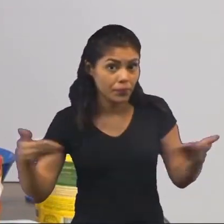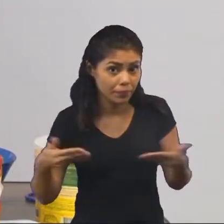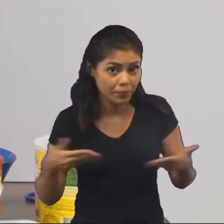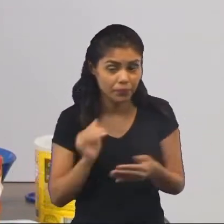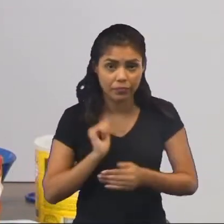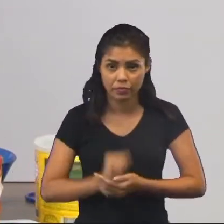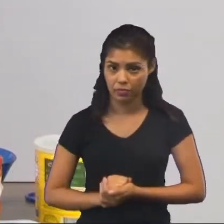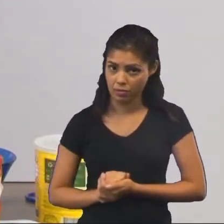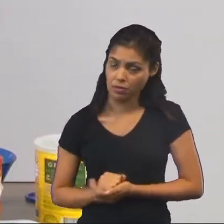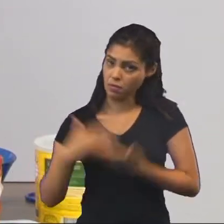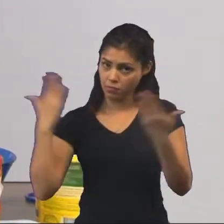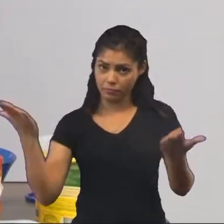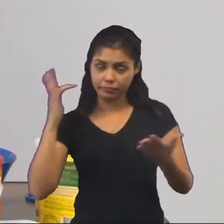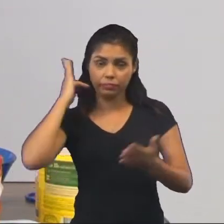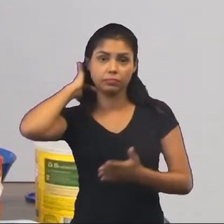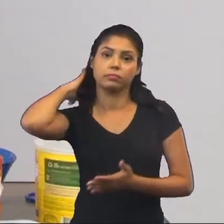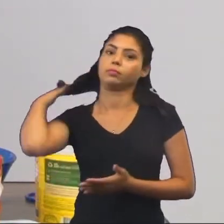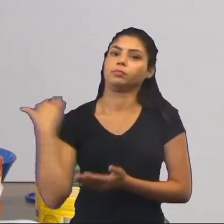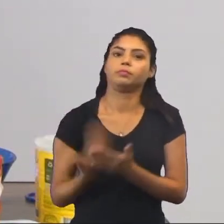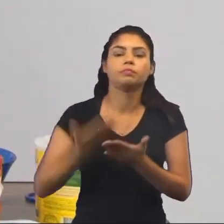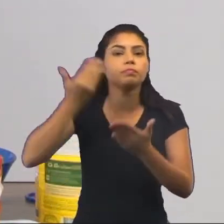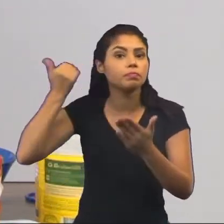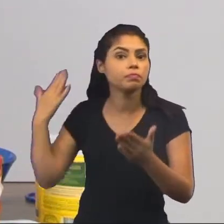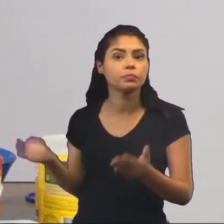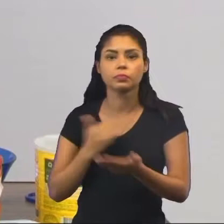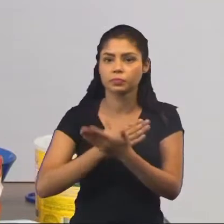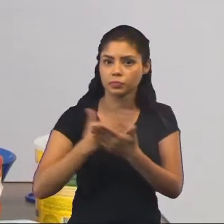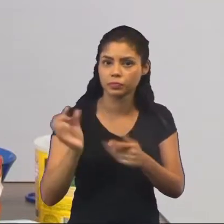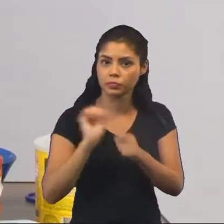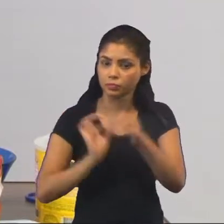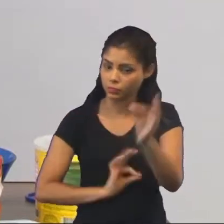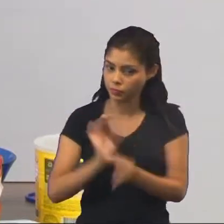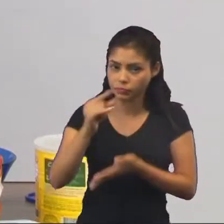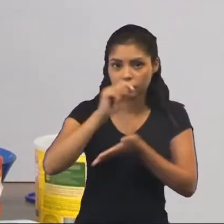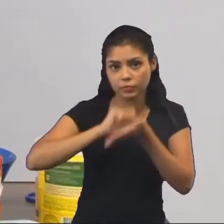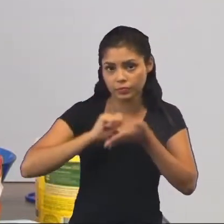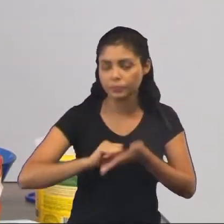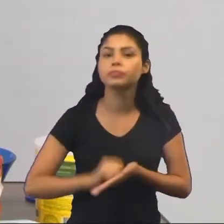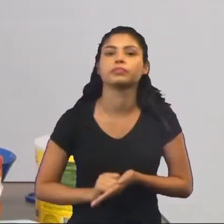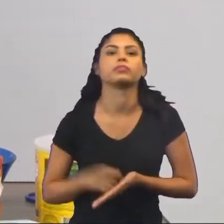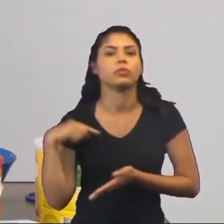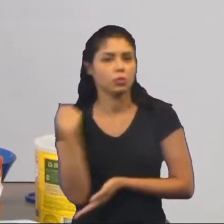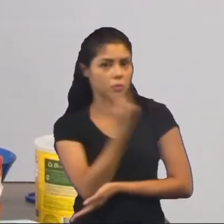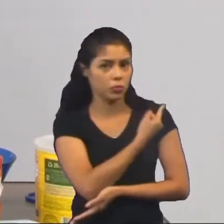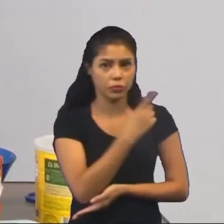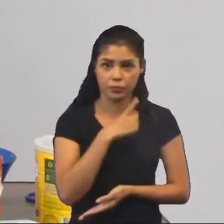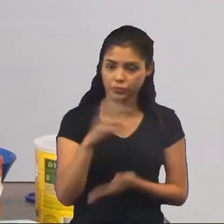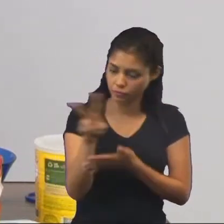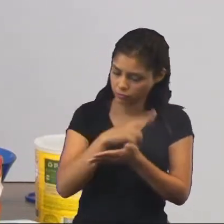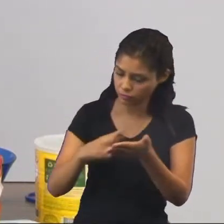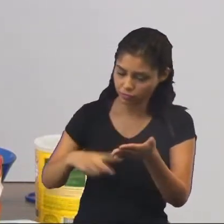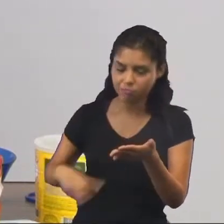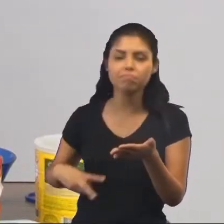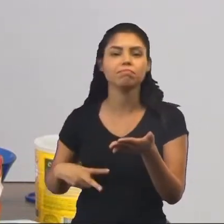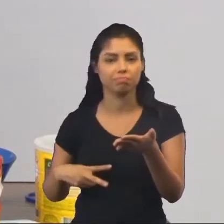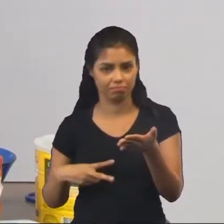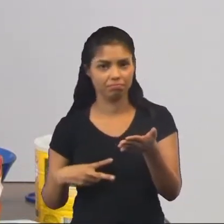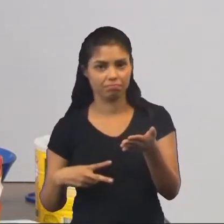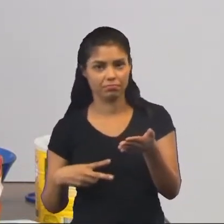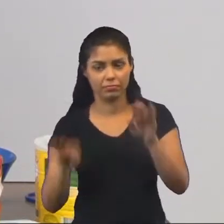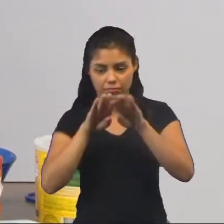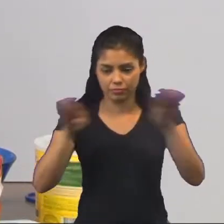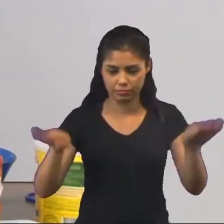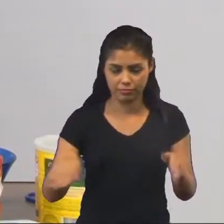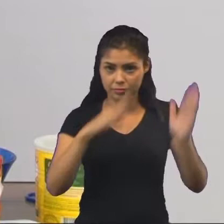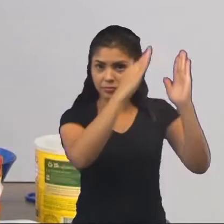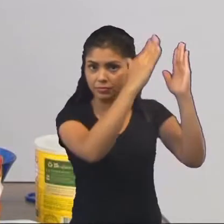hoje? Então, antes de eu começar a fazer a receita, nós temos que fazer a leitura da